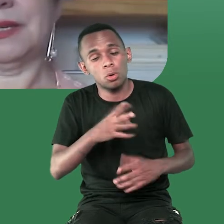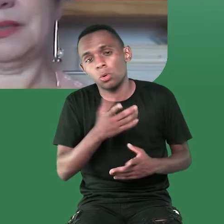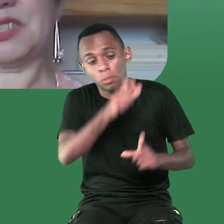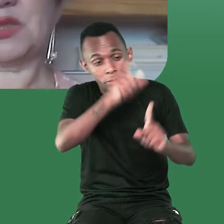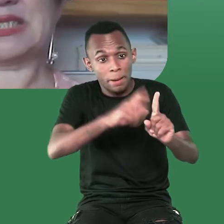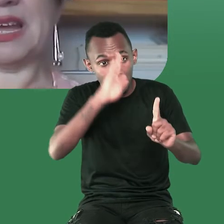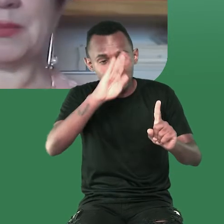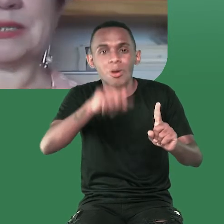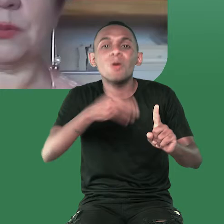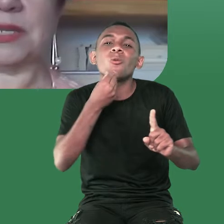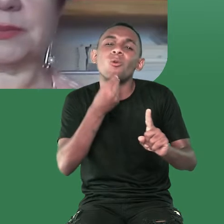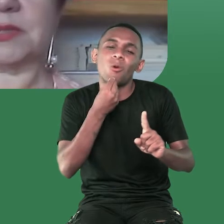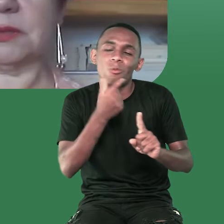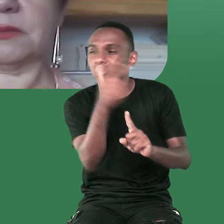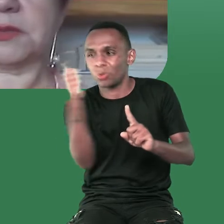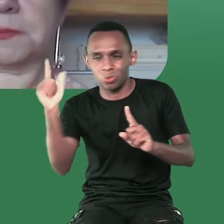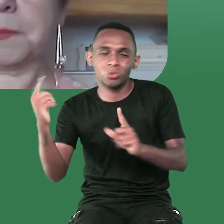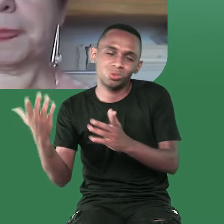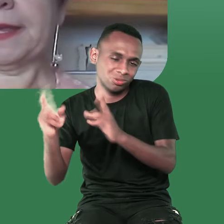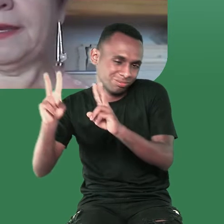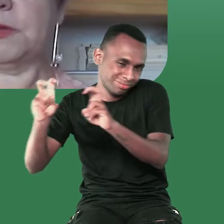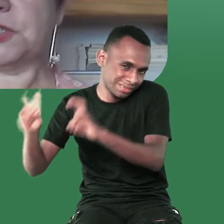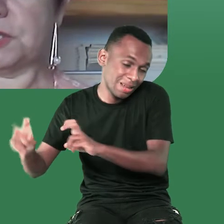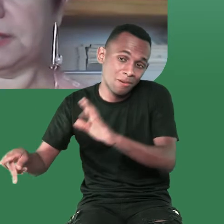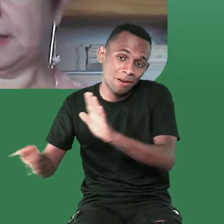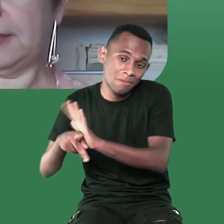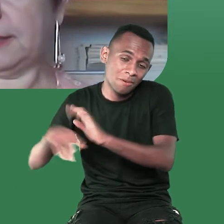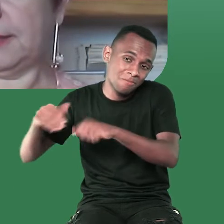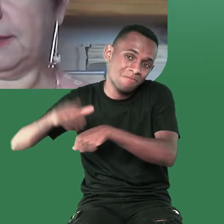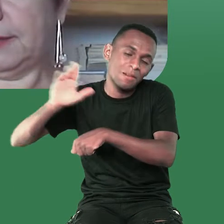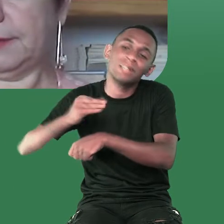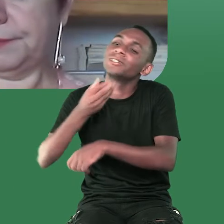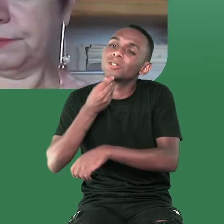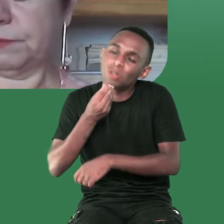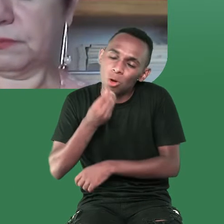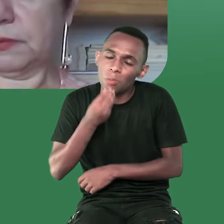masculinos. Então, acho que os temas são mais masculinos. E eu tinha